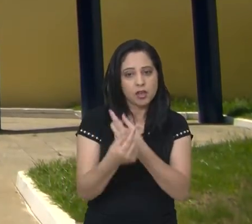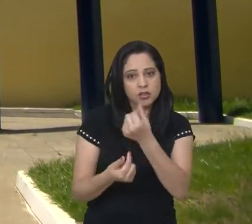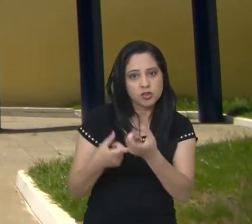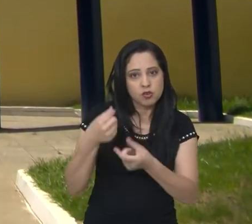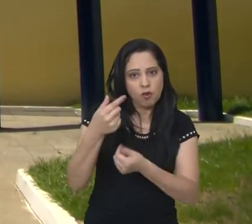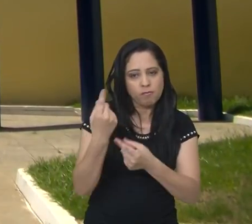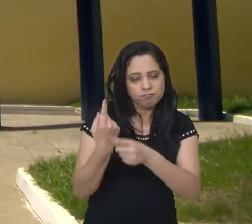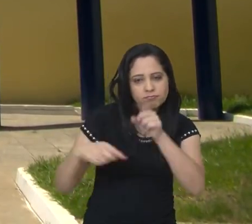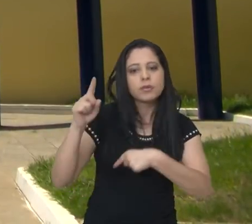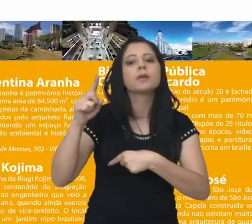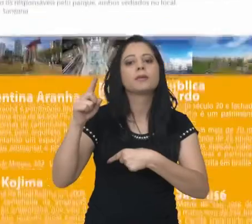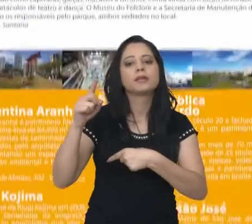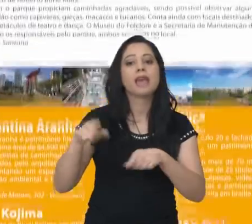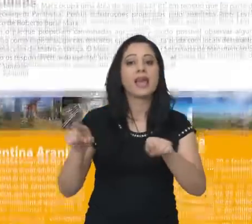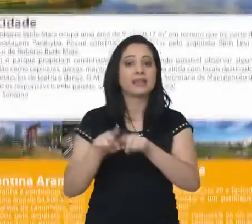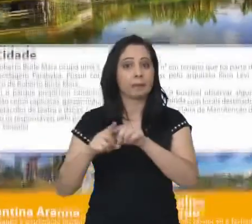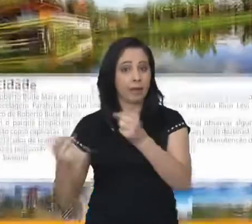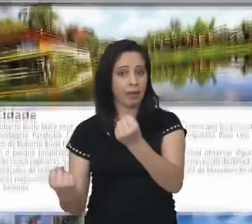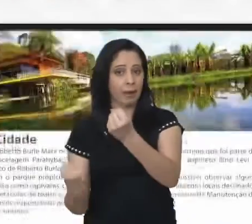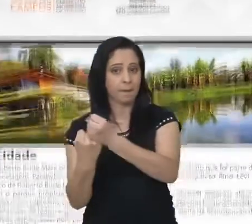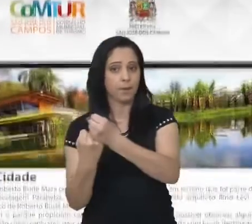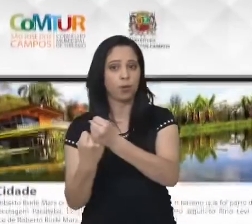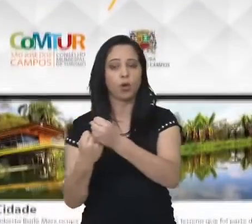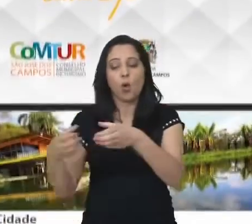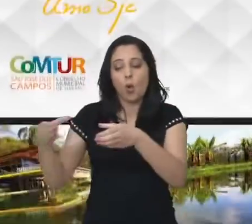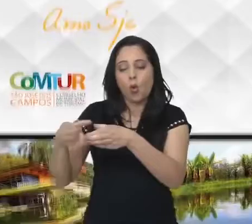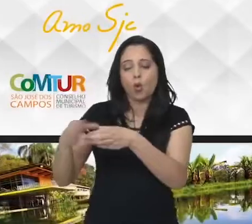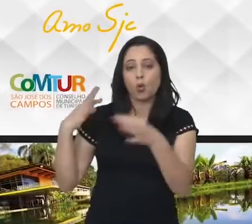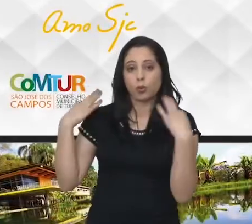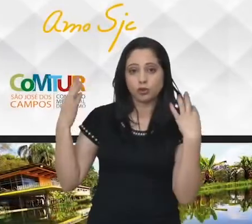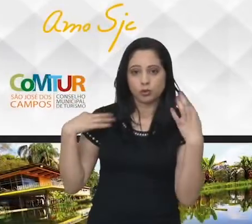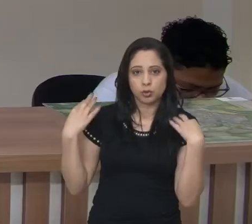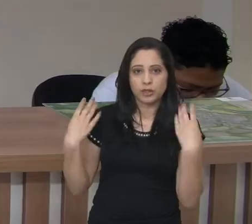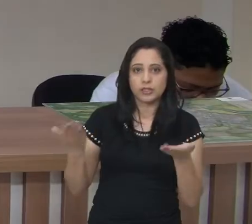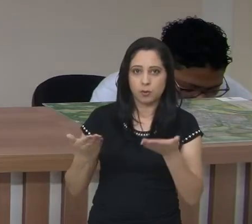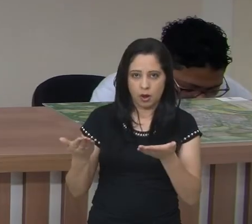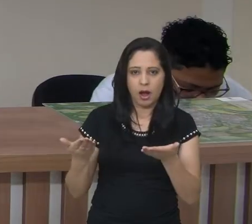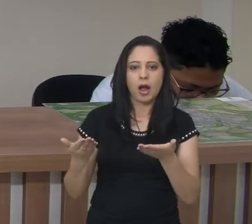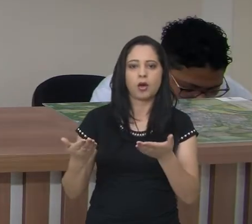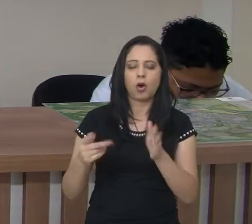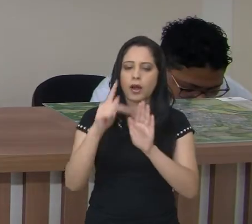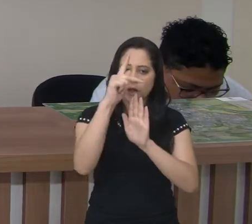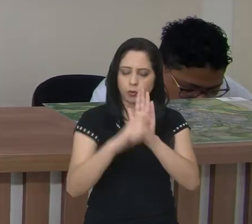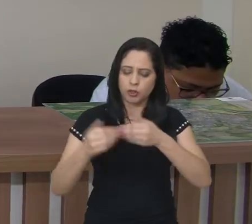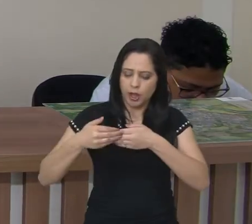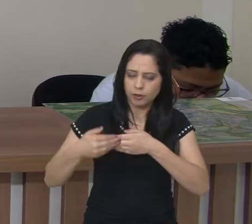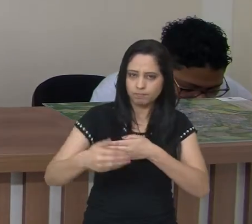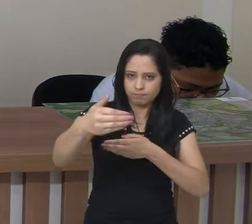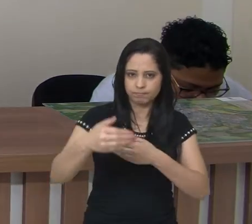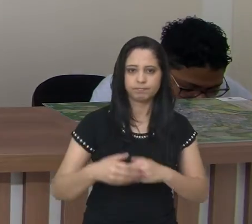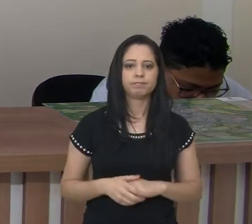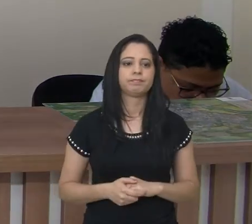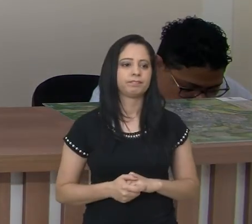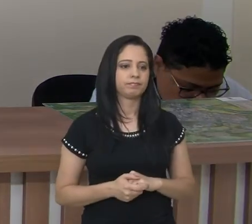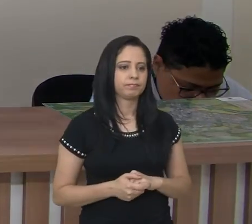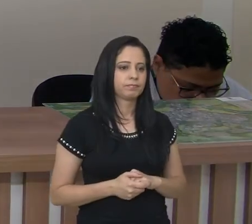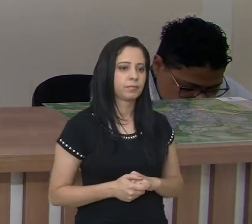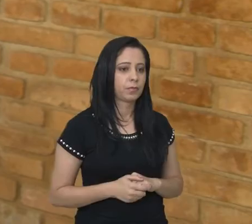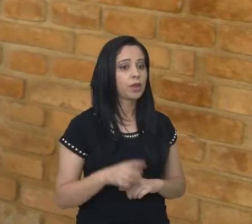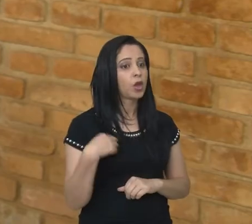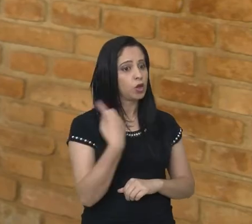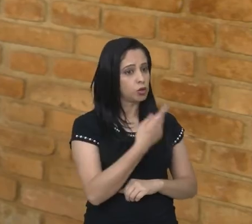Desenvolvimento Econômico de São José, com apoio do Contur, o Conselho de Turismo, devem dar andamento aos novos projetos para o